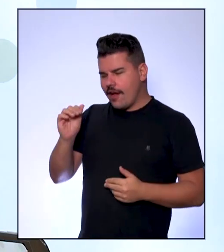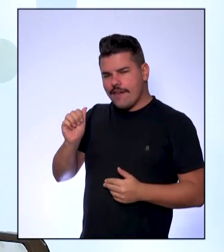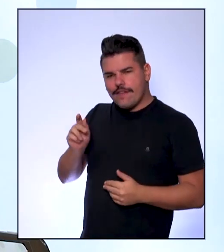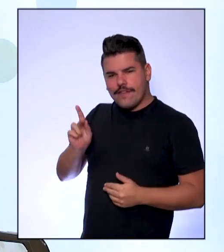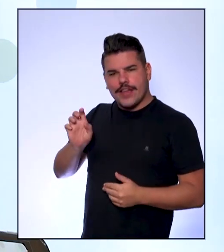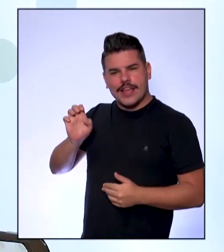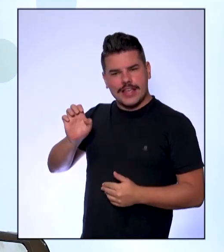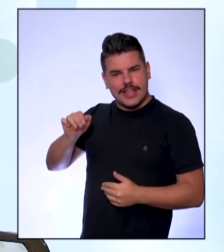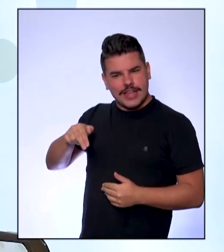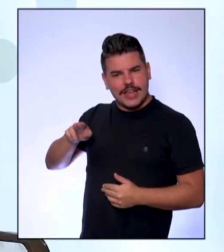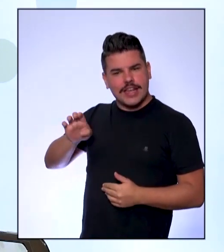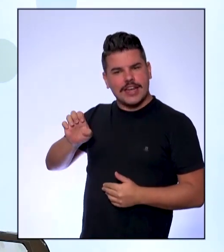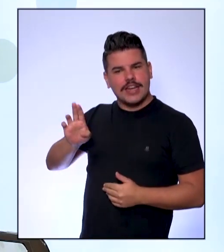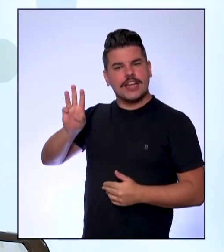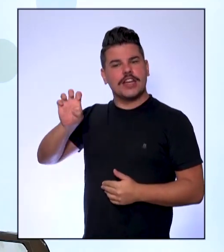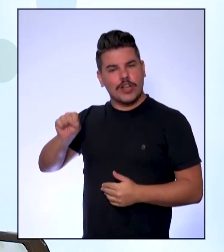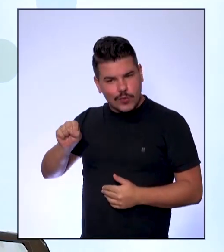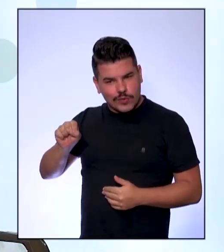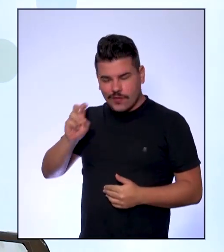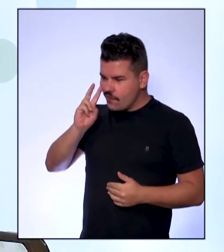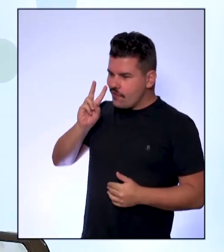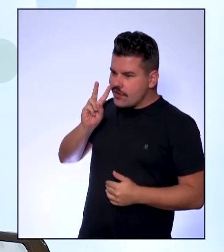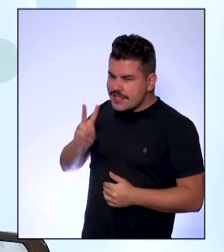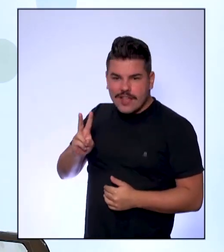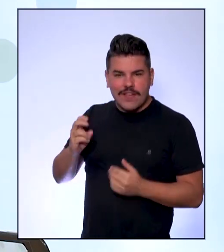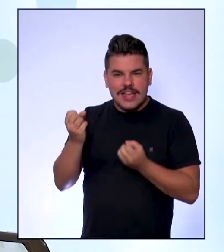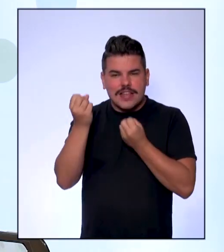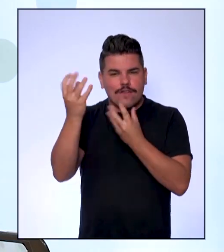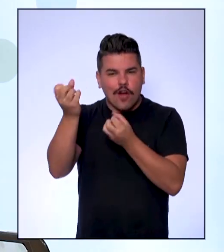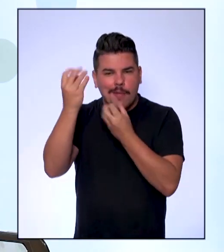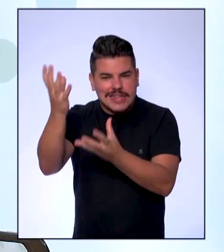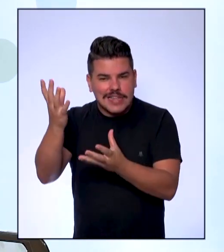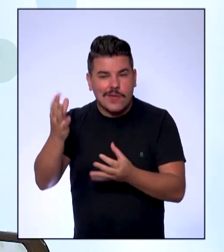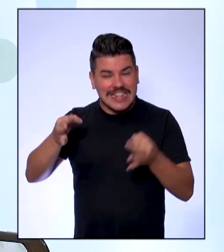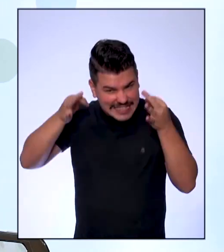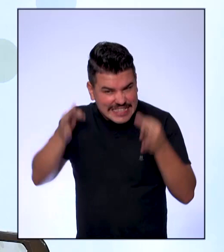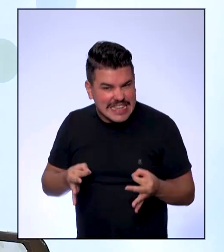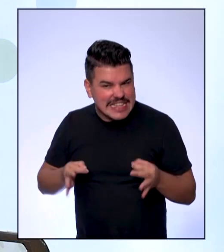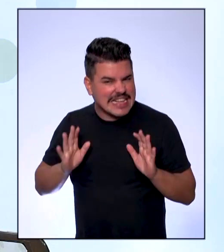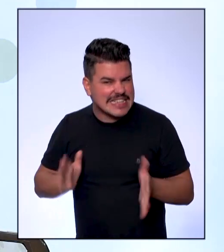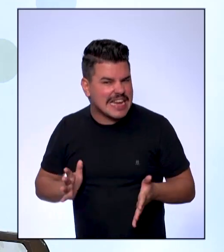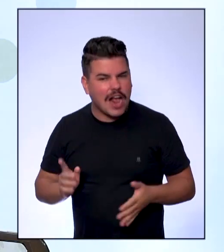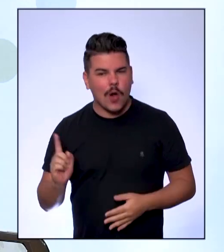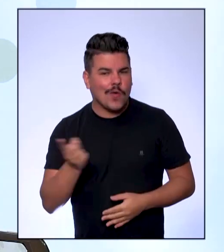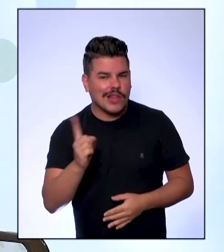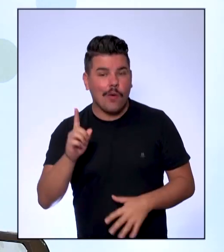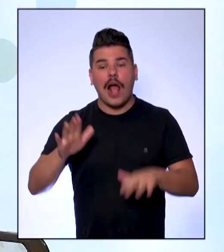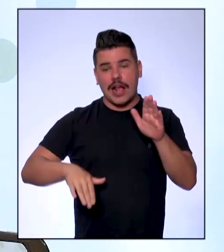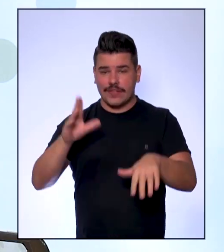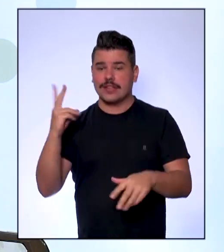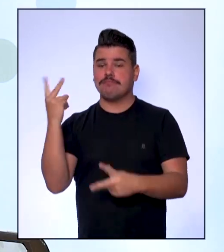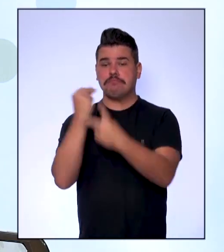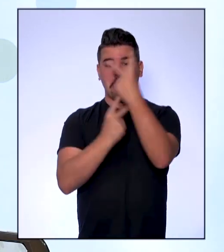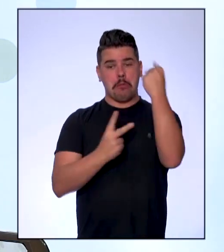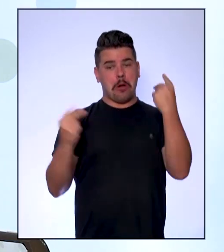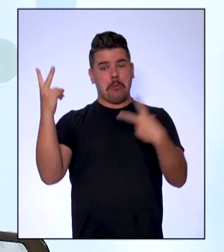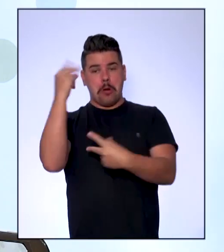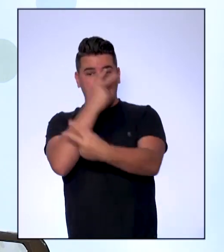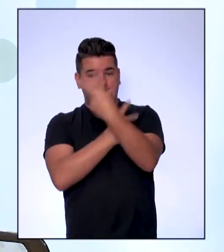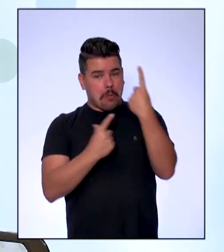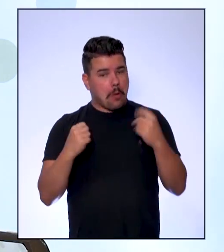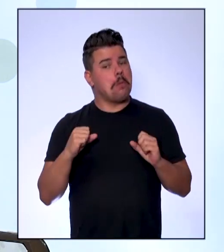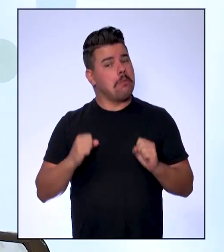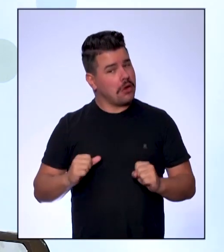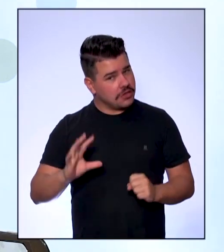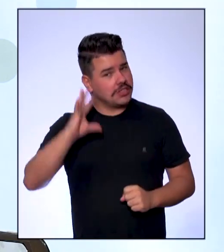entender que, quando a gente vê uma notícia, a gente sempre tem que ter certeza, porque às vezes a gente pode sim ser enganado, né? Olhando ali notícias e coisas do